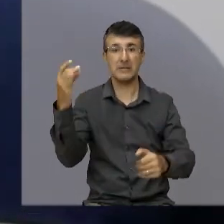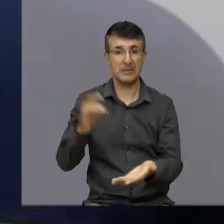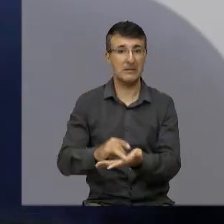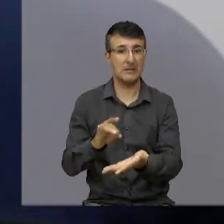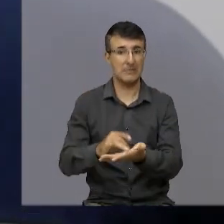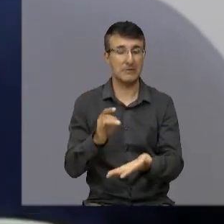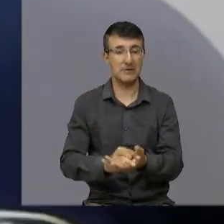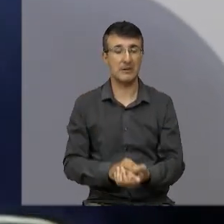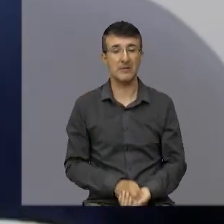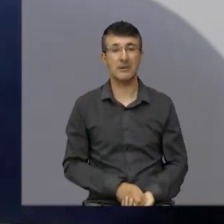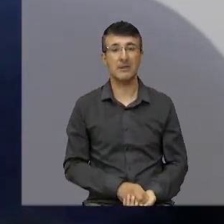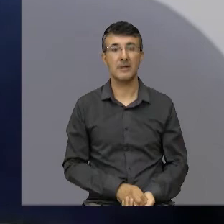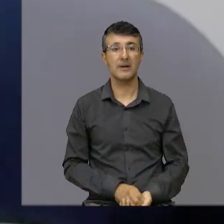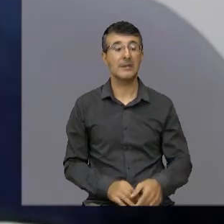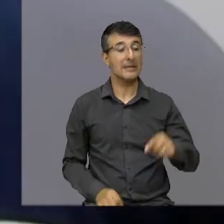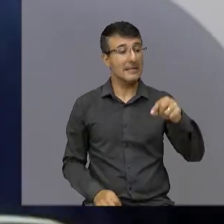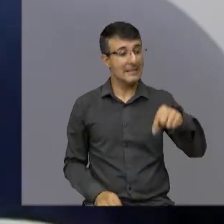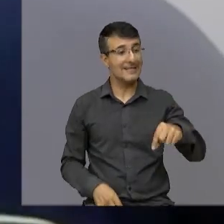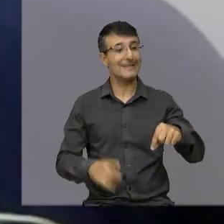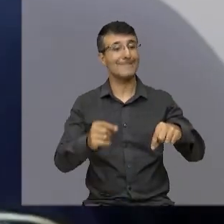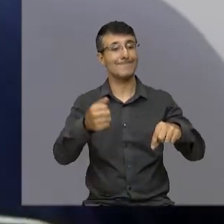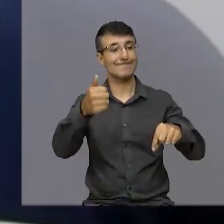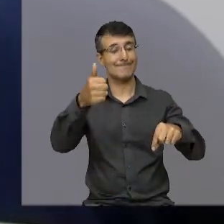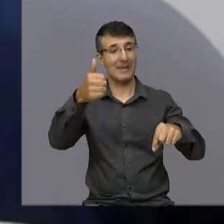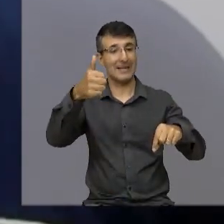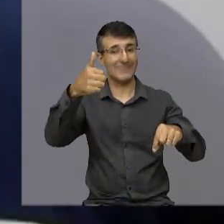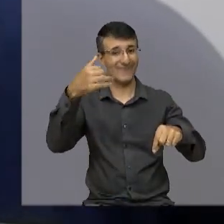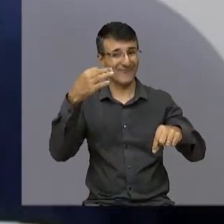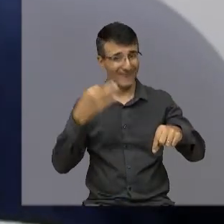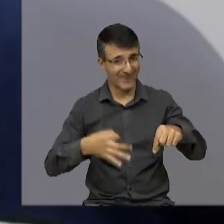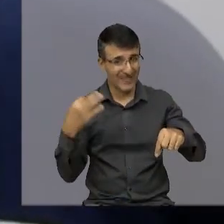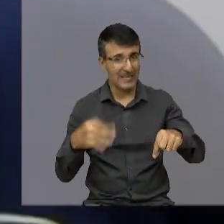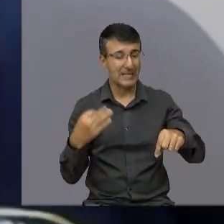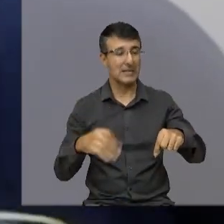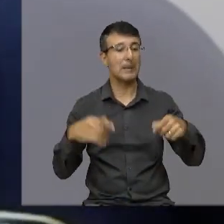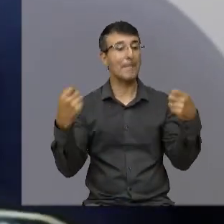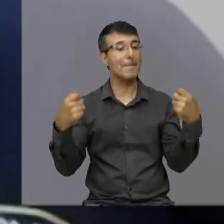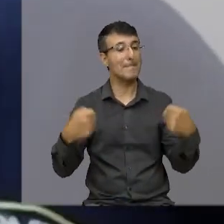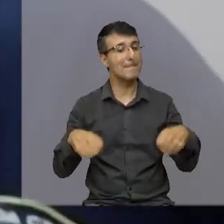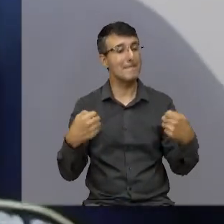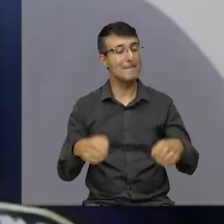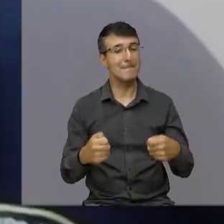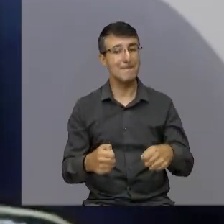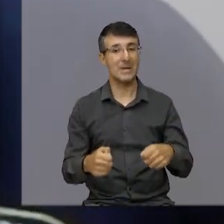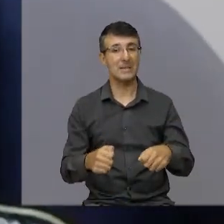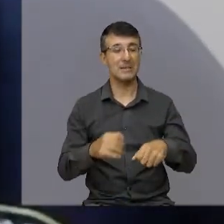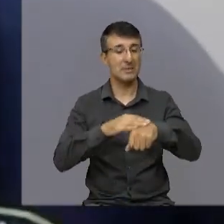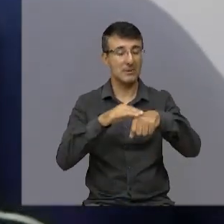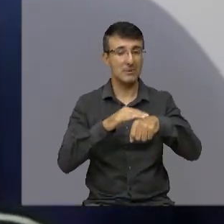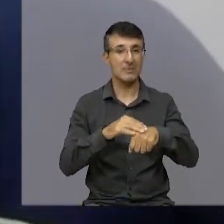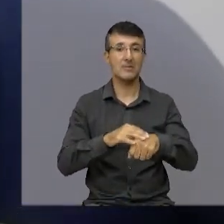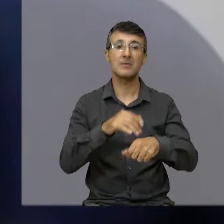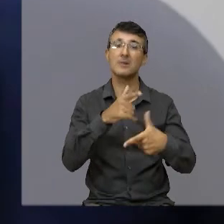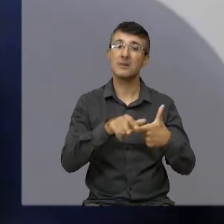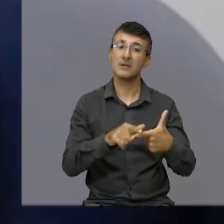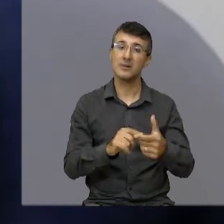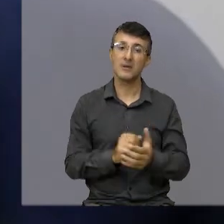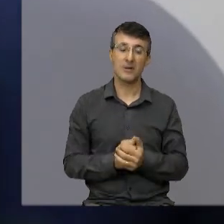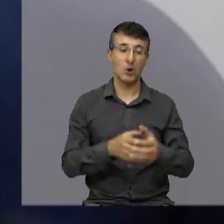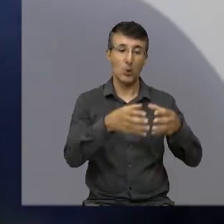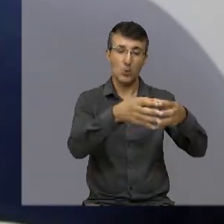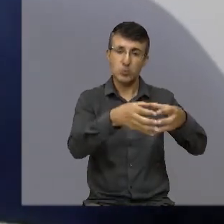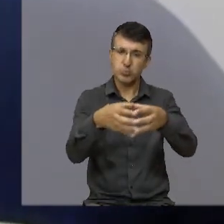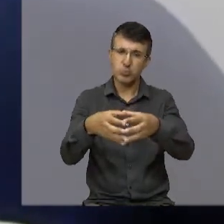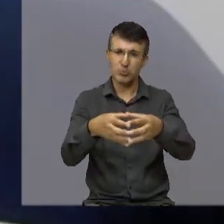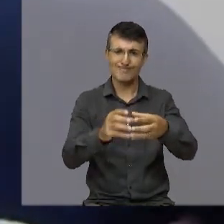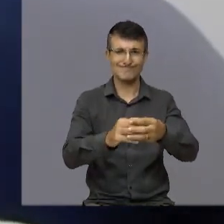que a gente tem que realmente falar entre si na rede. Não precisa ser eu acredito que não precisa ser uma rede extensa,